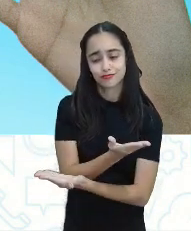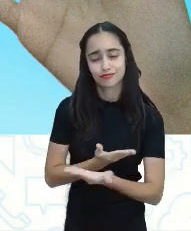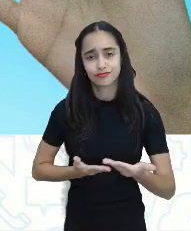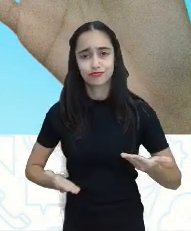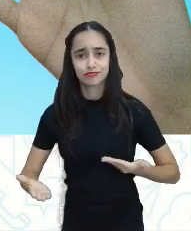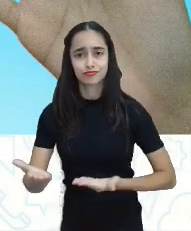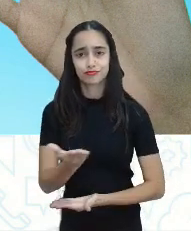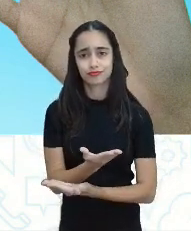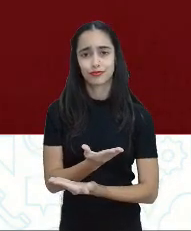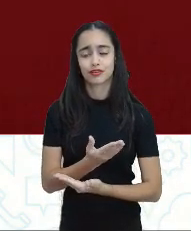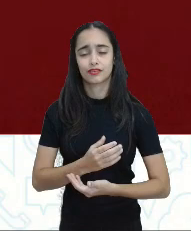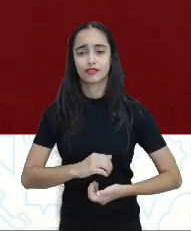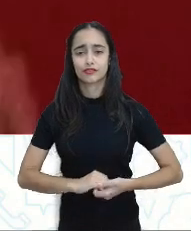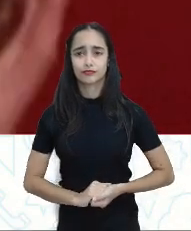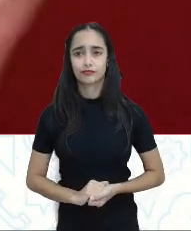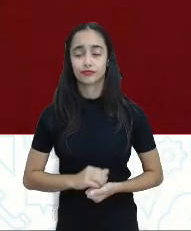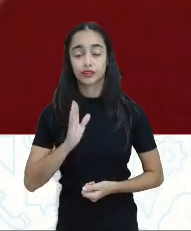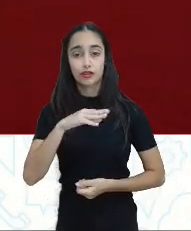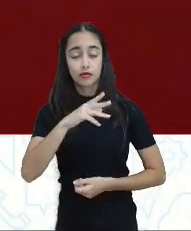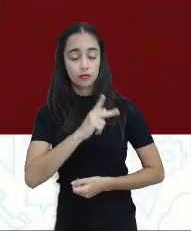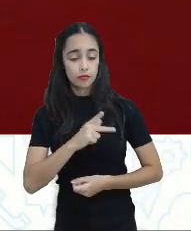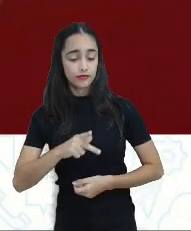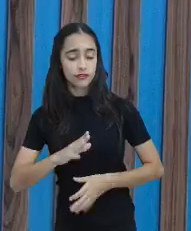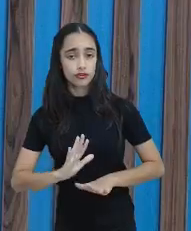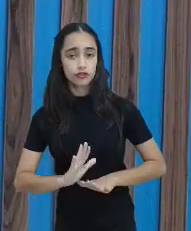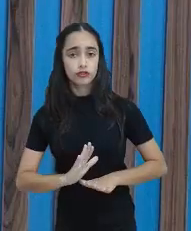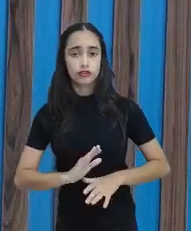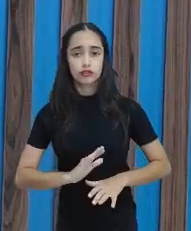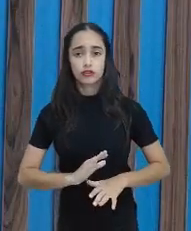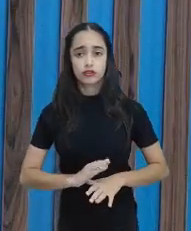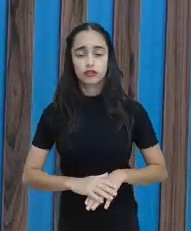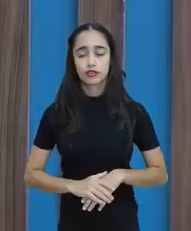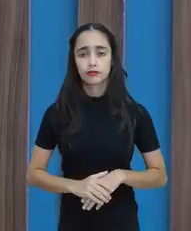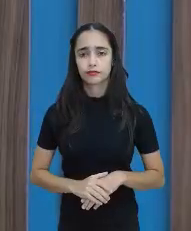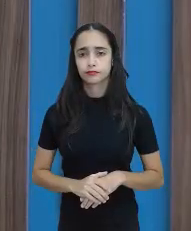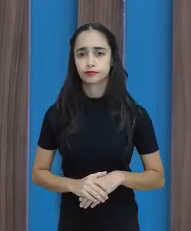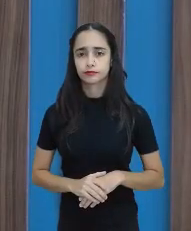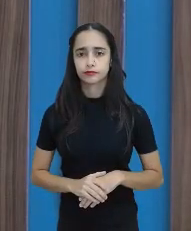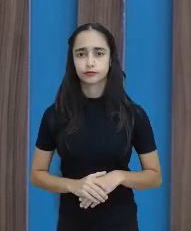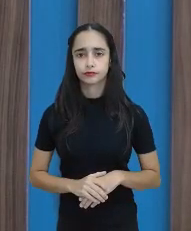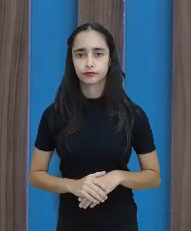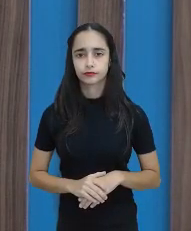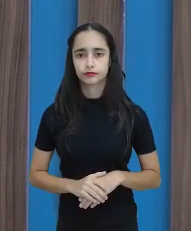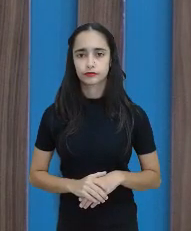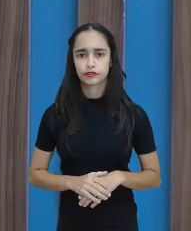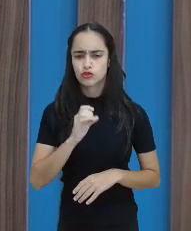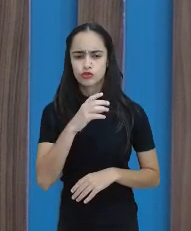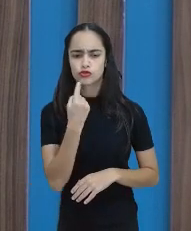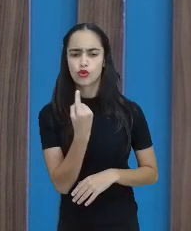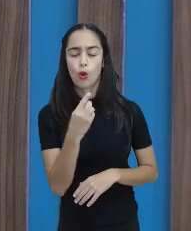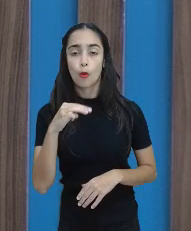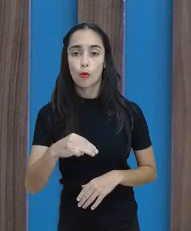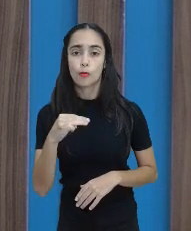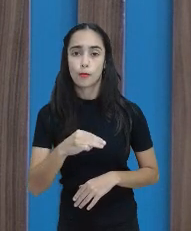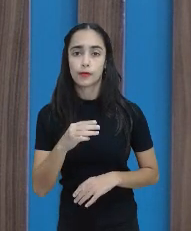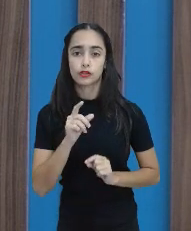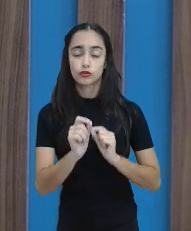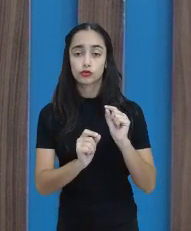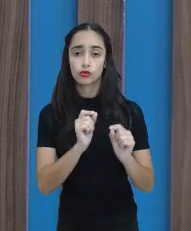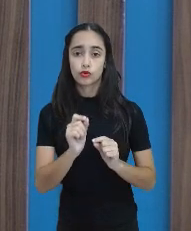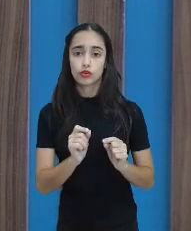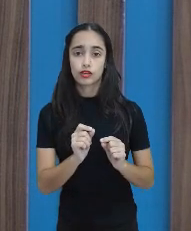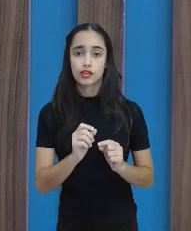dentro dessas áreas urbanas. Ô, professora Vanessa, me dê só como tá o rapaz, só um minutinho. Sim, por favor. Essa questão